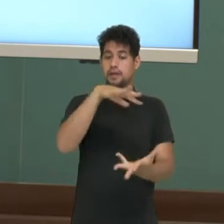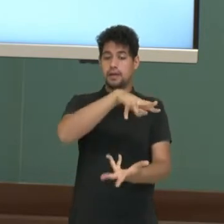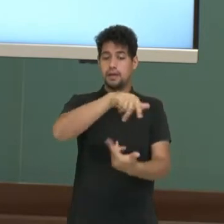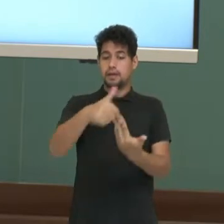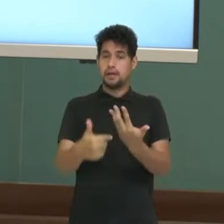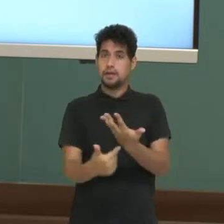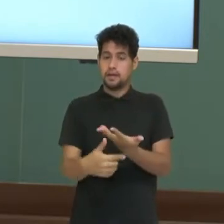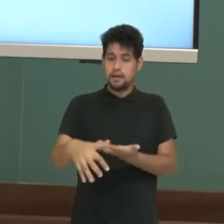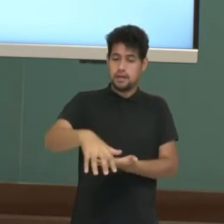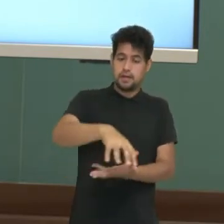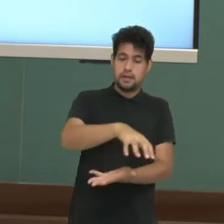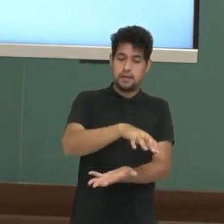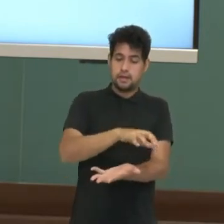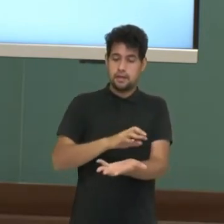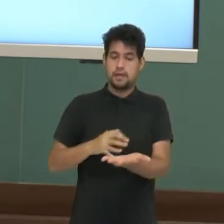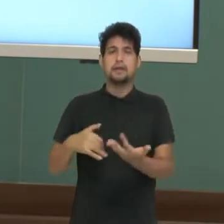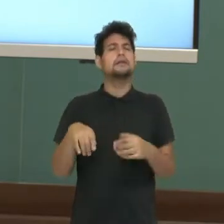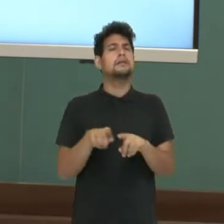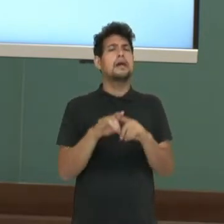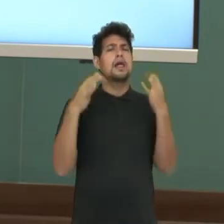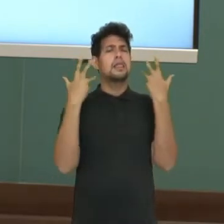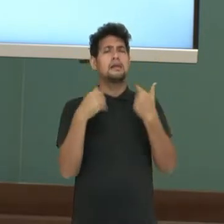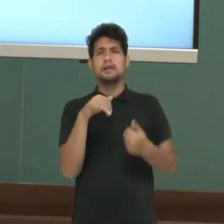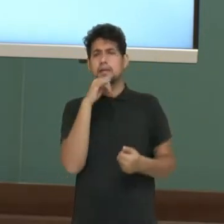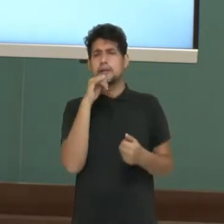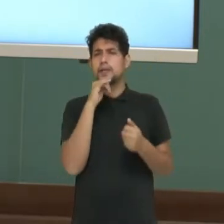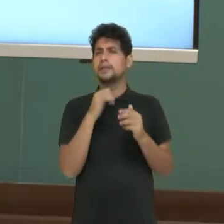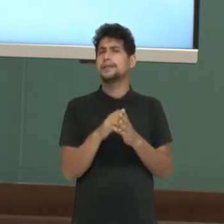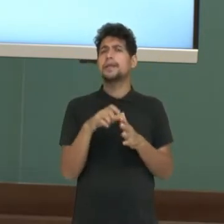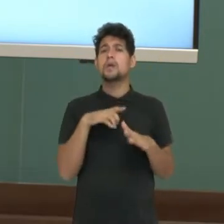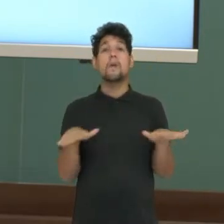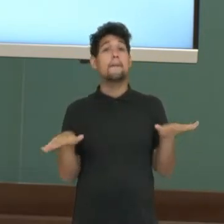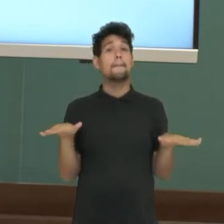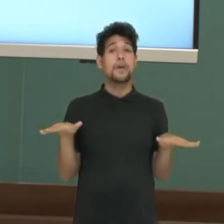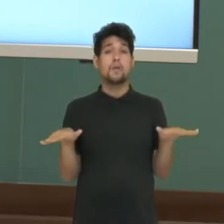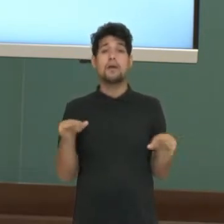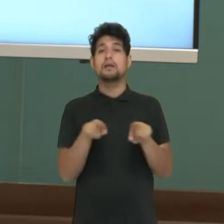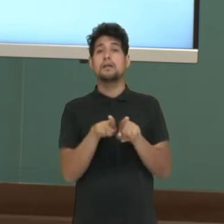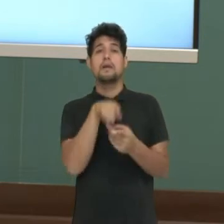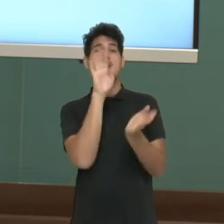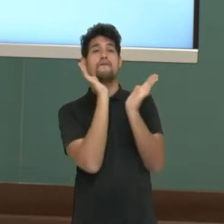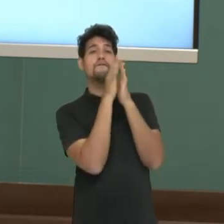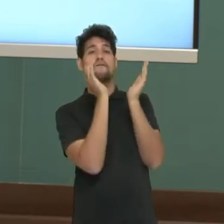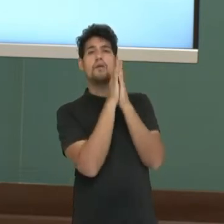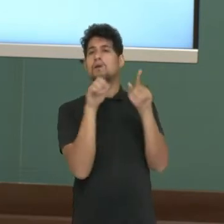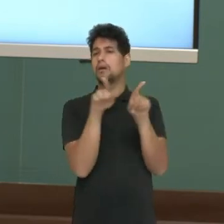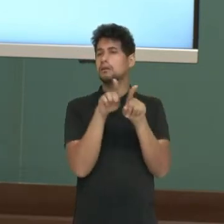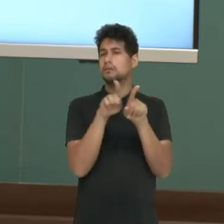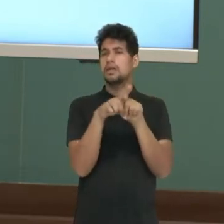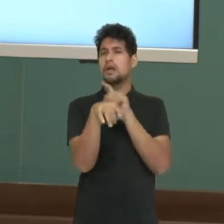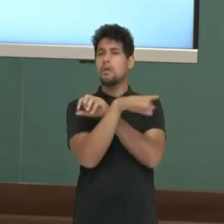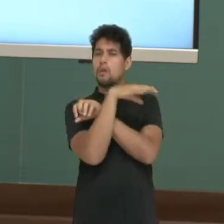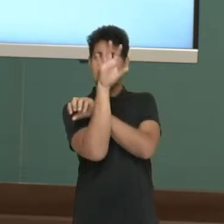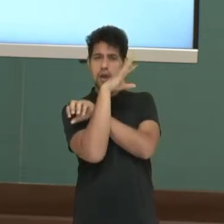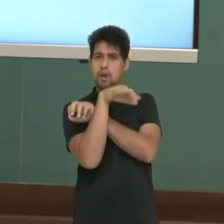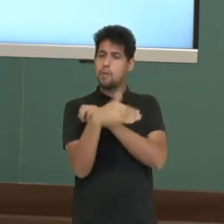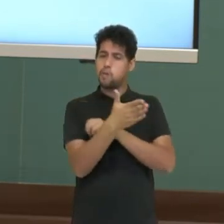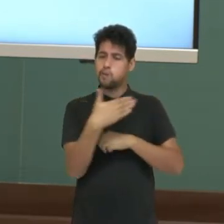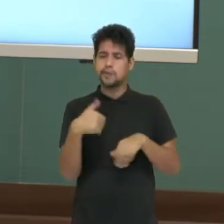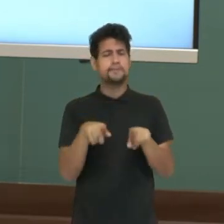antártico, e também os animais, como os pinguins, as focas, os leões marinhos e assim por diante, tá